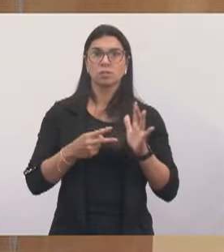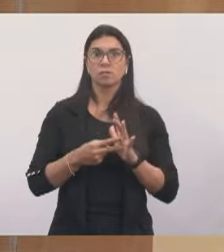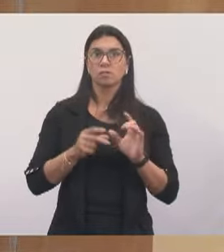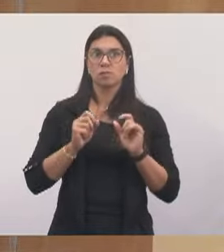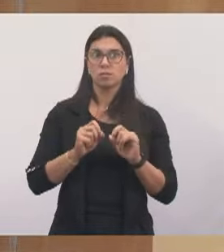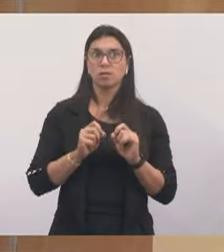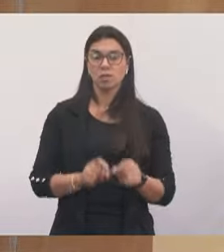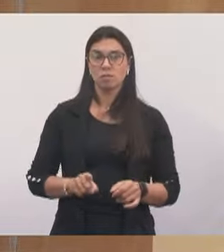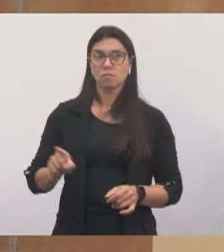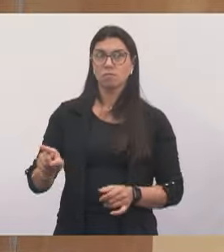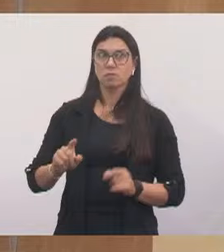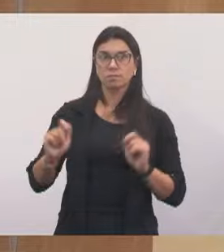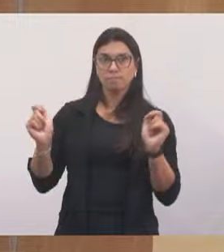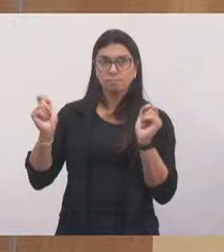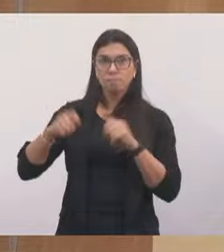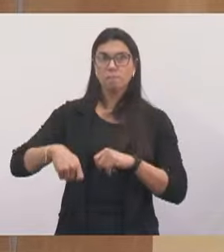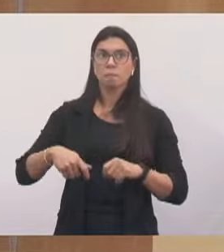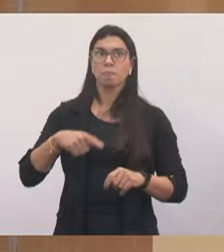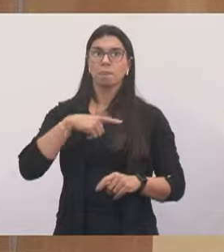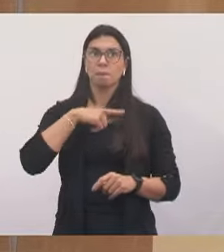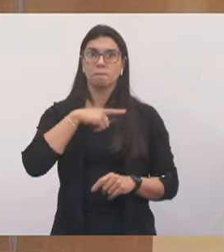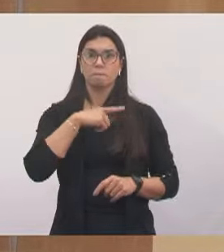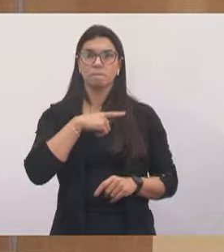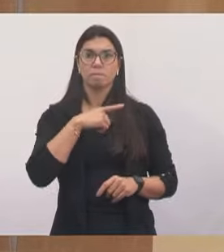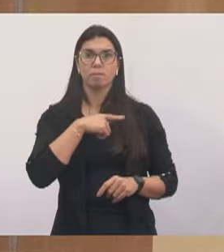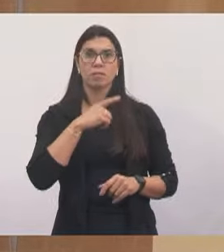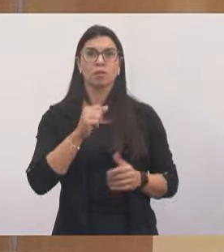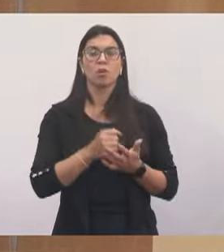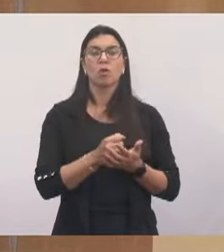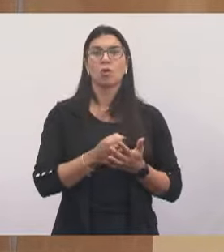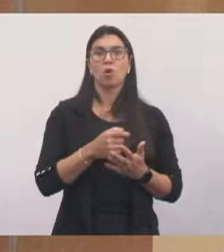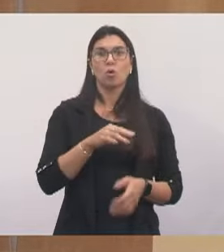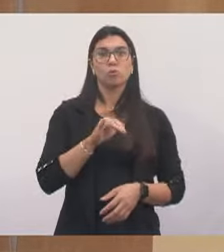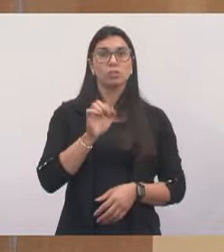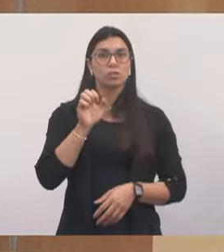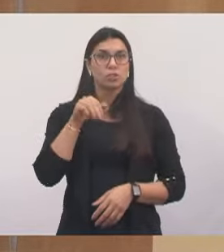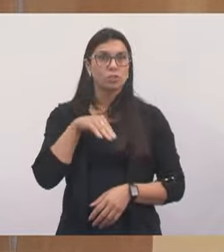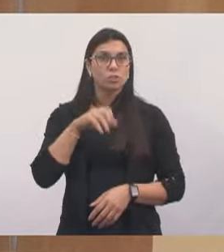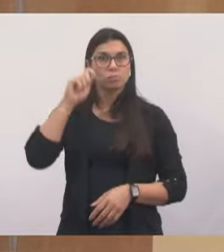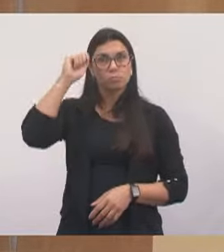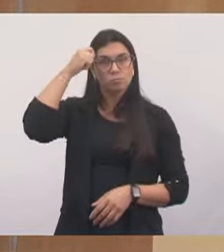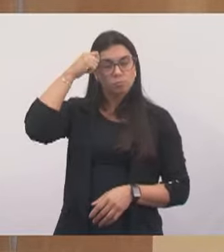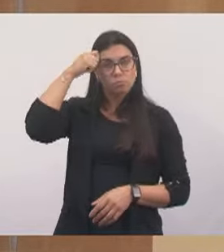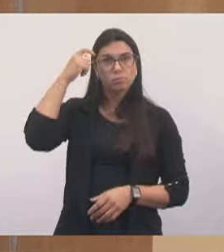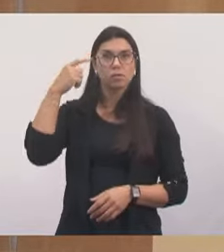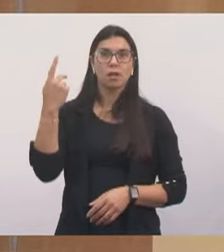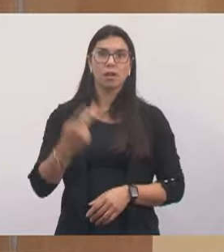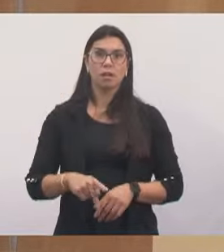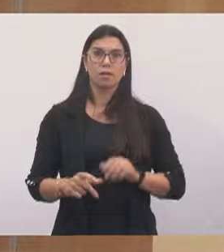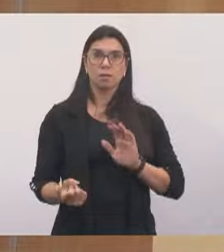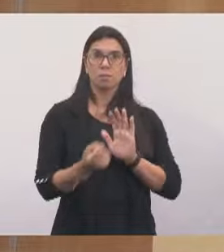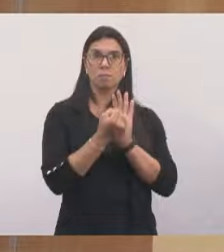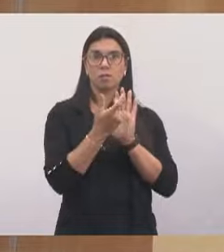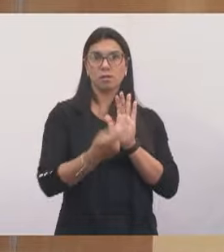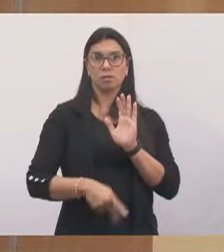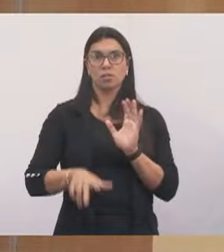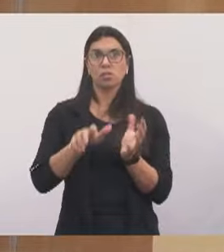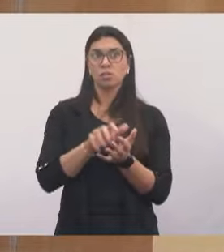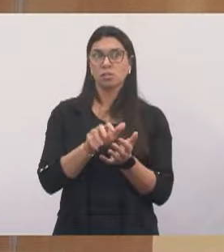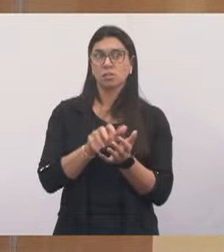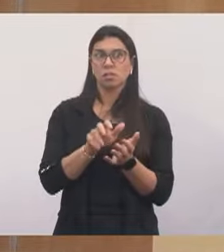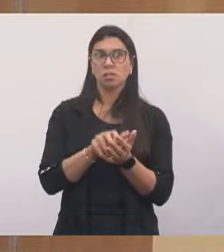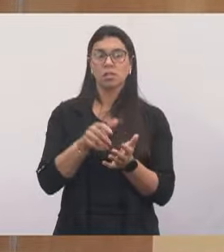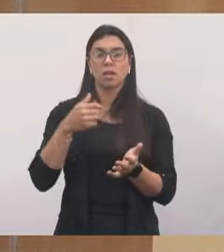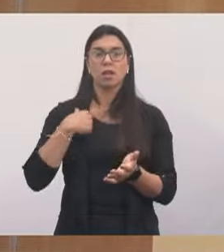o Ponte Preta, o Clube Ponte Preta, que é uma história, um marketing na nossa cidade, o Ponte Preta. Eu acompanhei